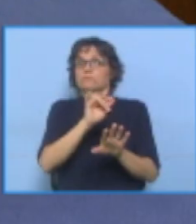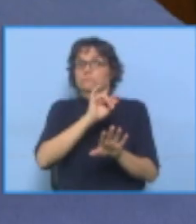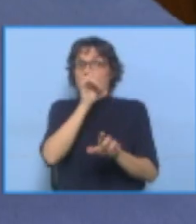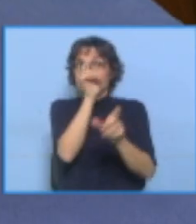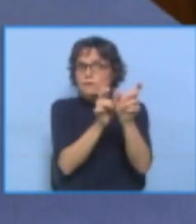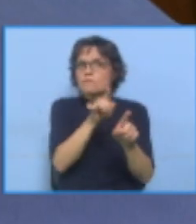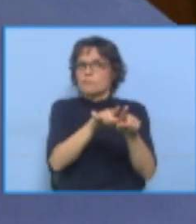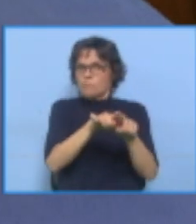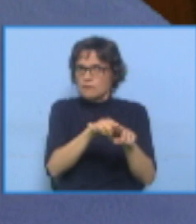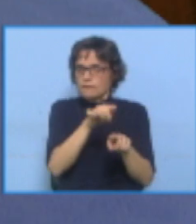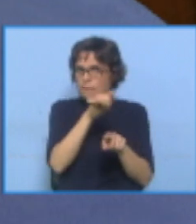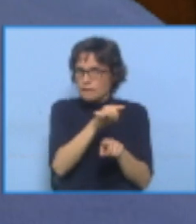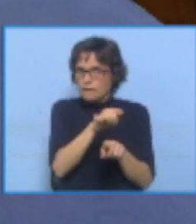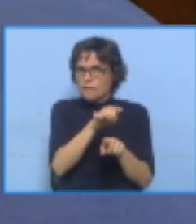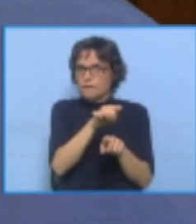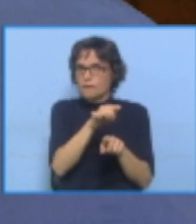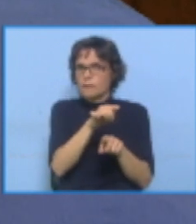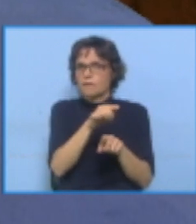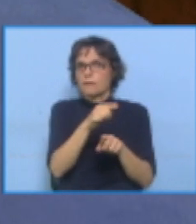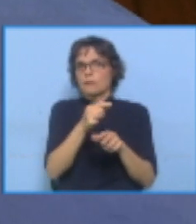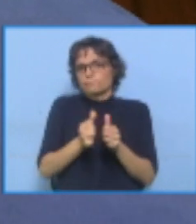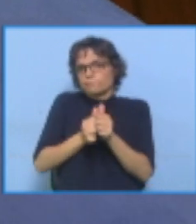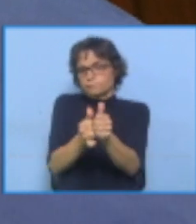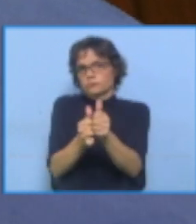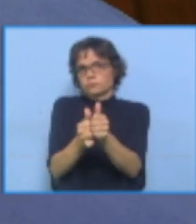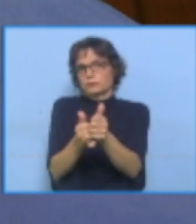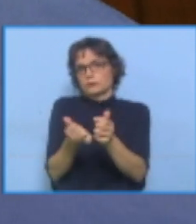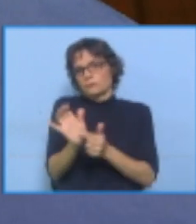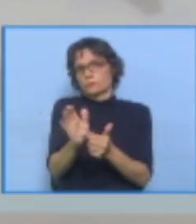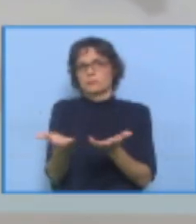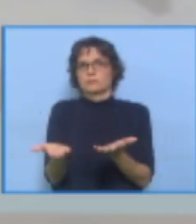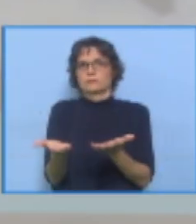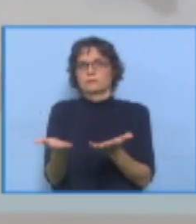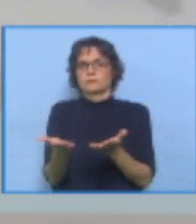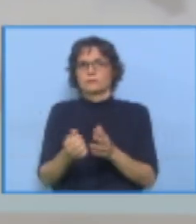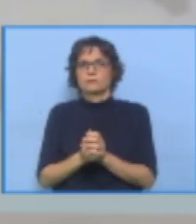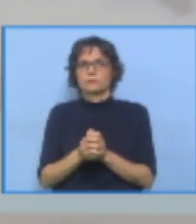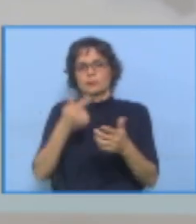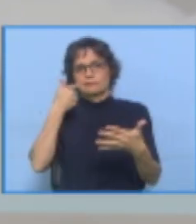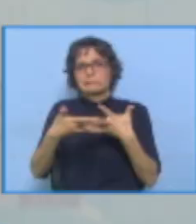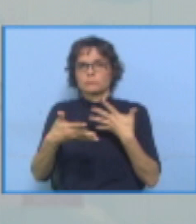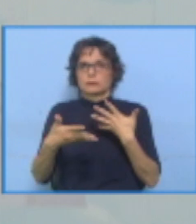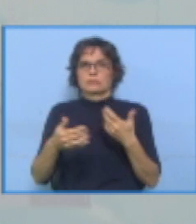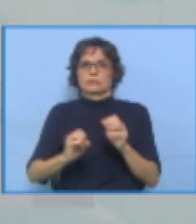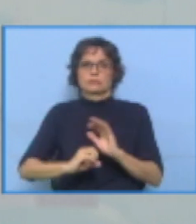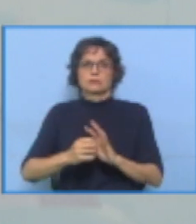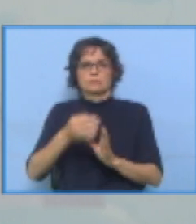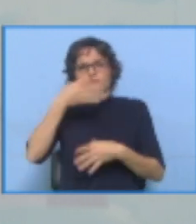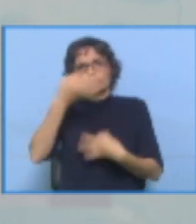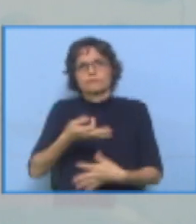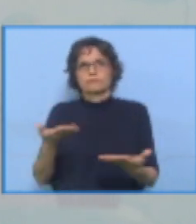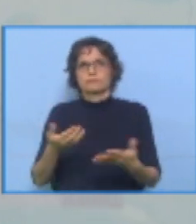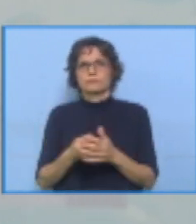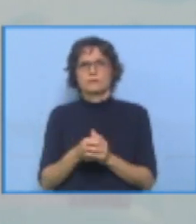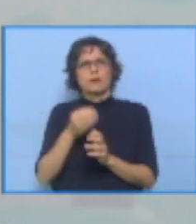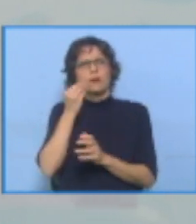quem o exerce, este padrão de honestidade e transparência. E como é que se vai fazendo esse escrutínio por parte